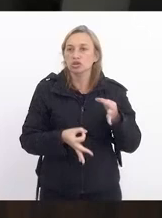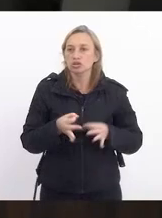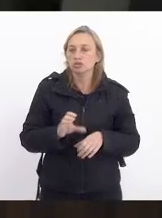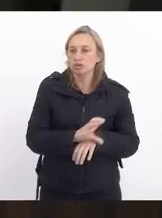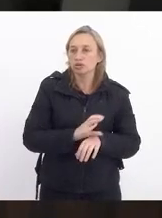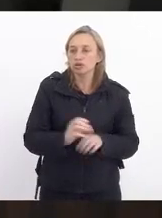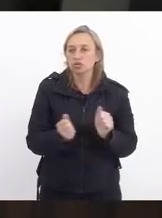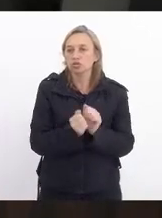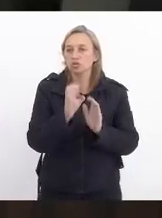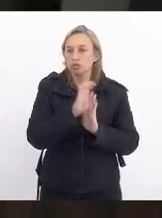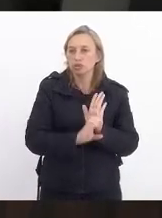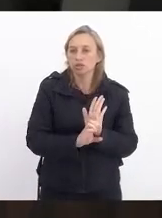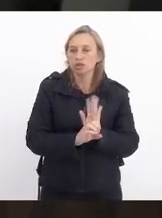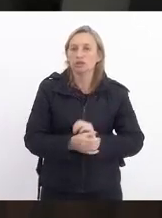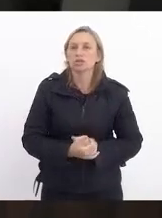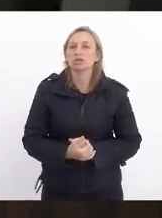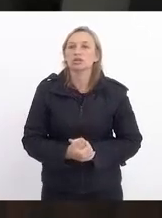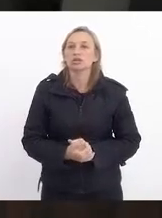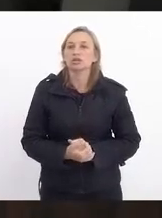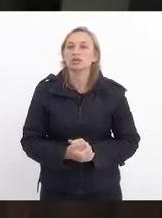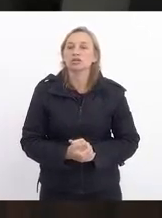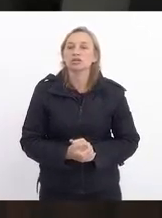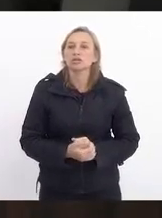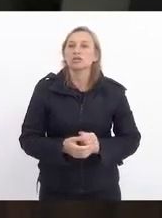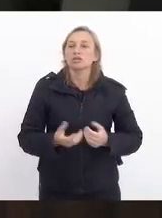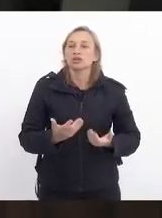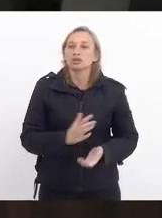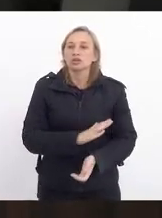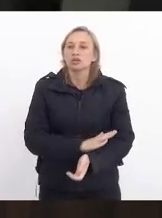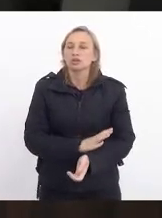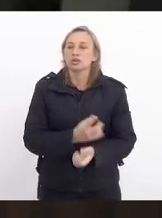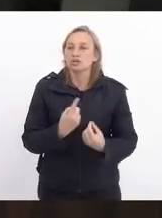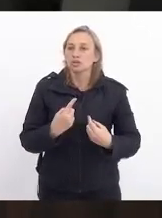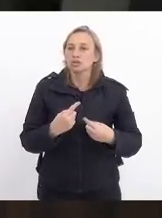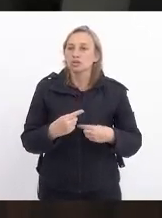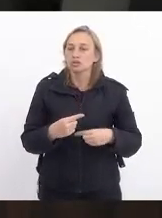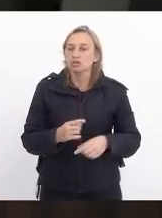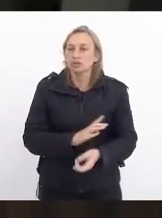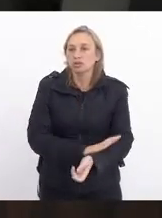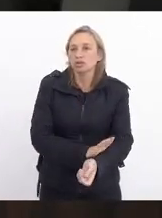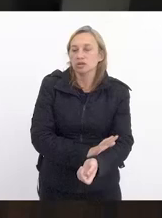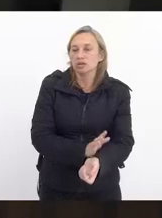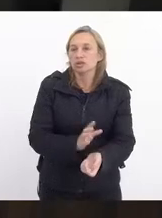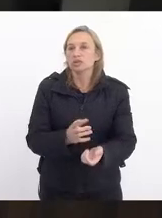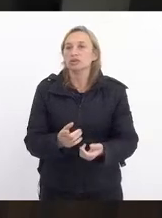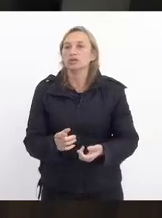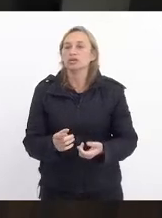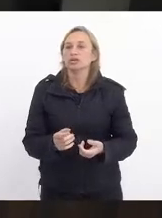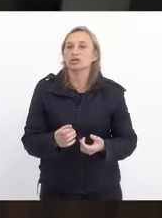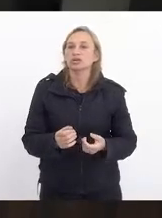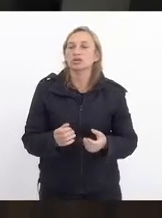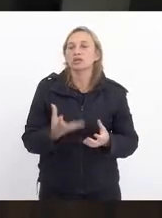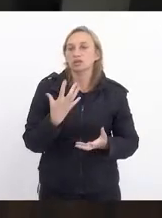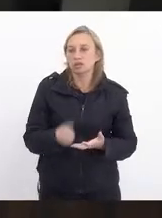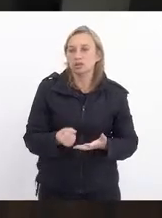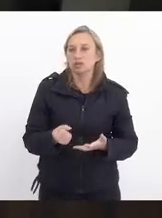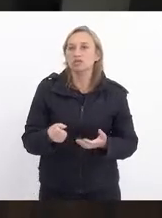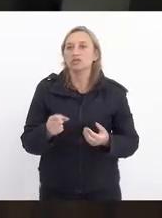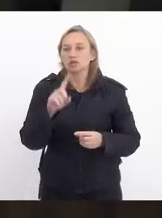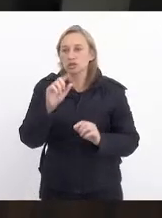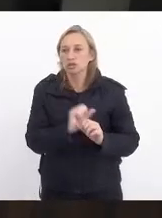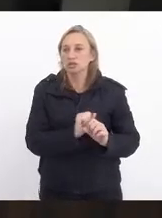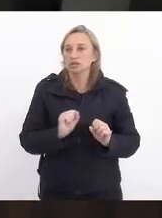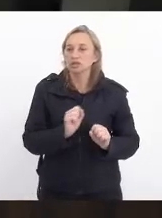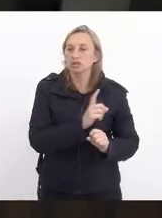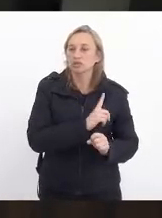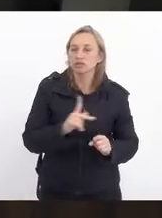condicionalidade com emendas combater a discriminação ou preconceito de raça cor etnia religião procedência Nacional favorável defesa dos